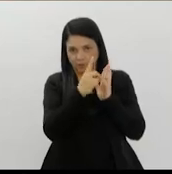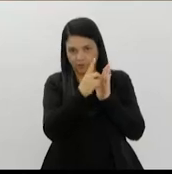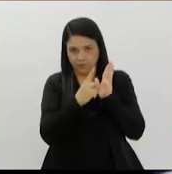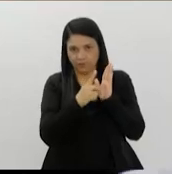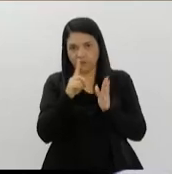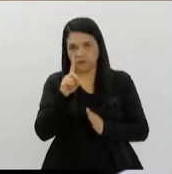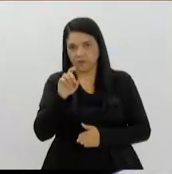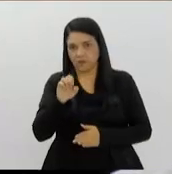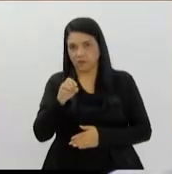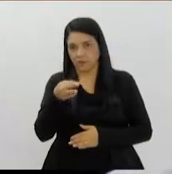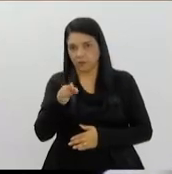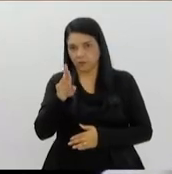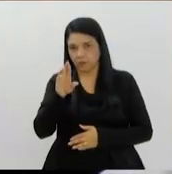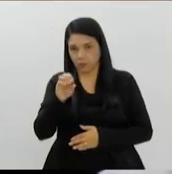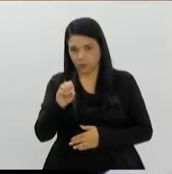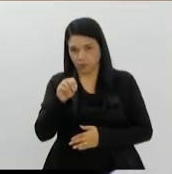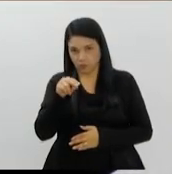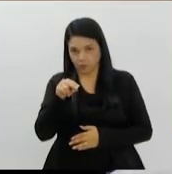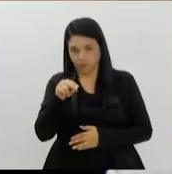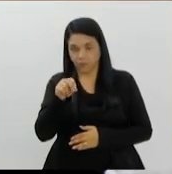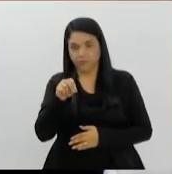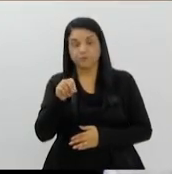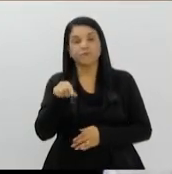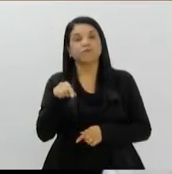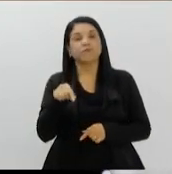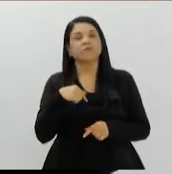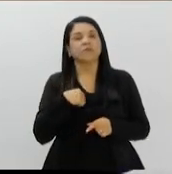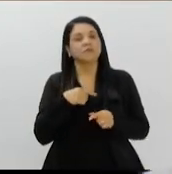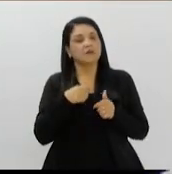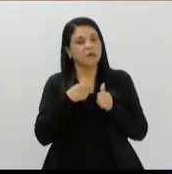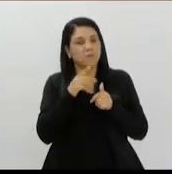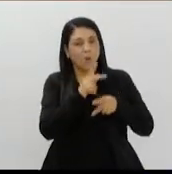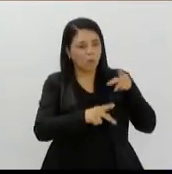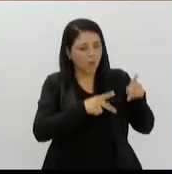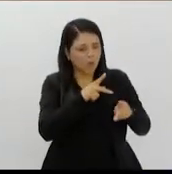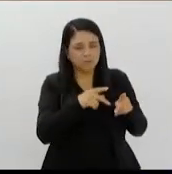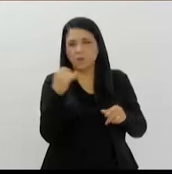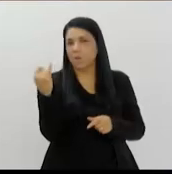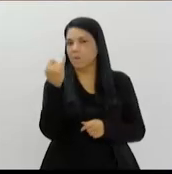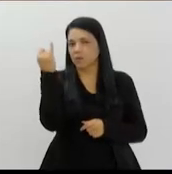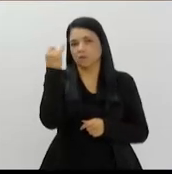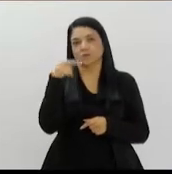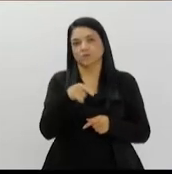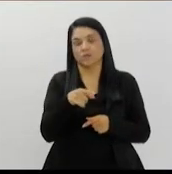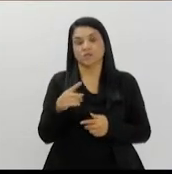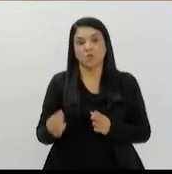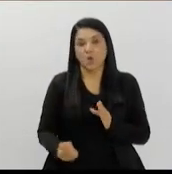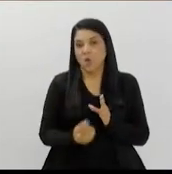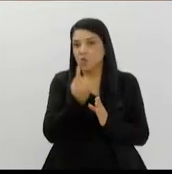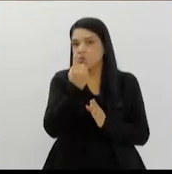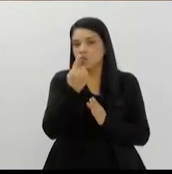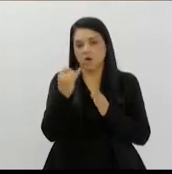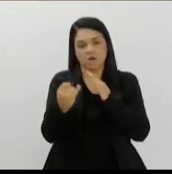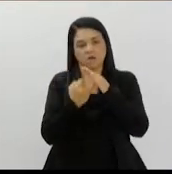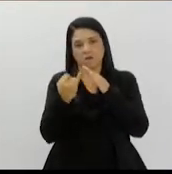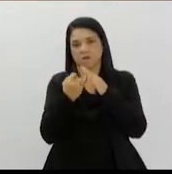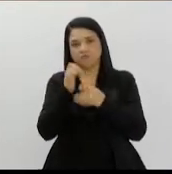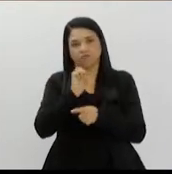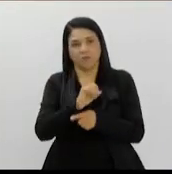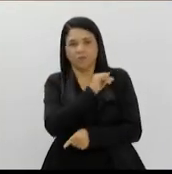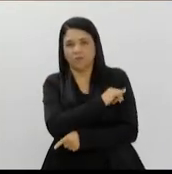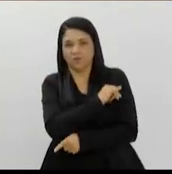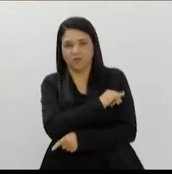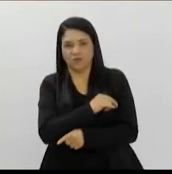para o Estado, mas para toda a população que sofre a perseguição desse órgão que só existe no Rio de Janeiro. Então eu peço a Vossa Excelência,